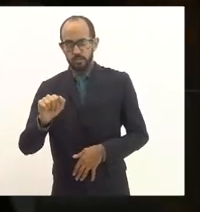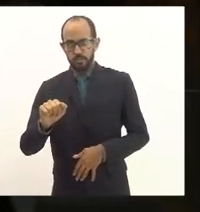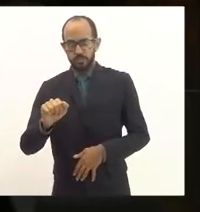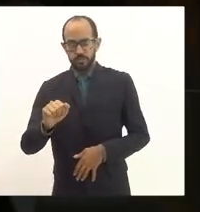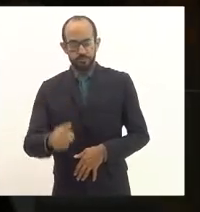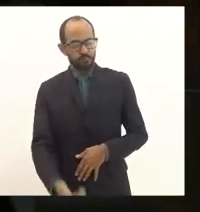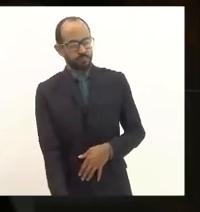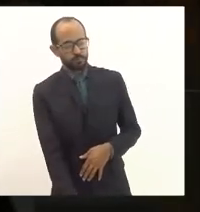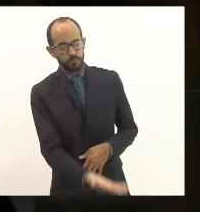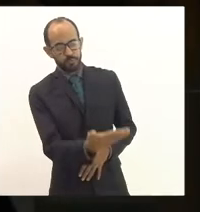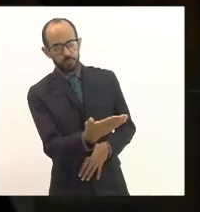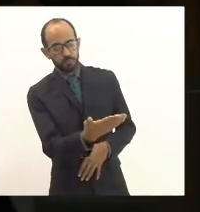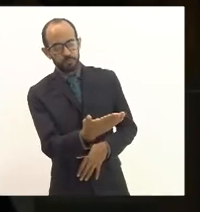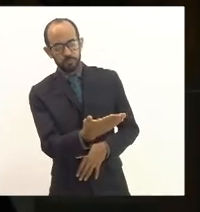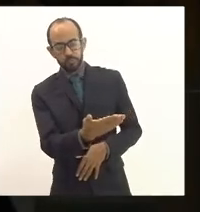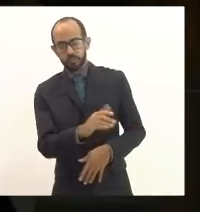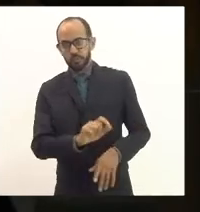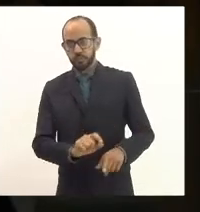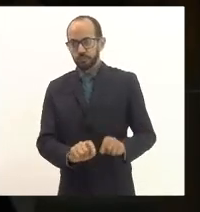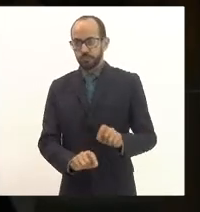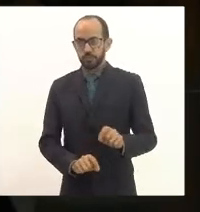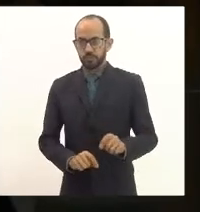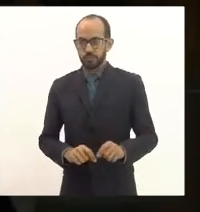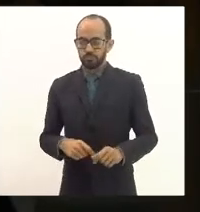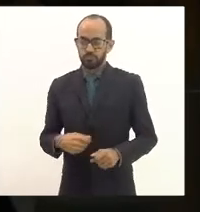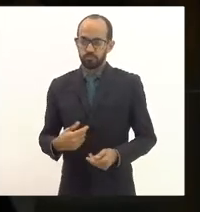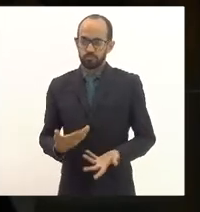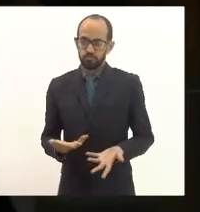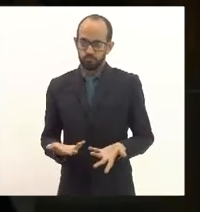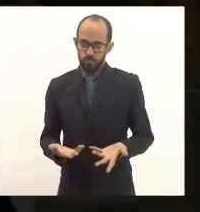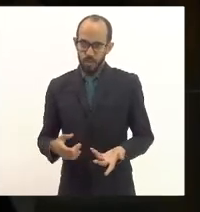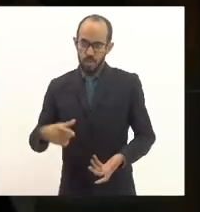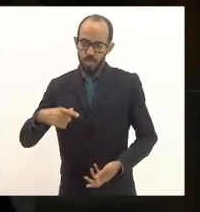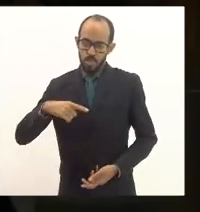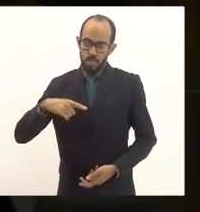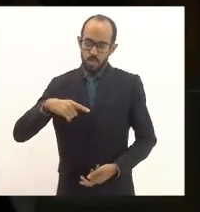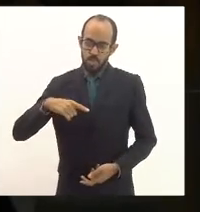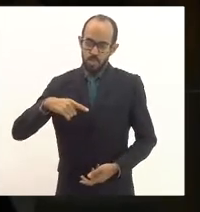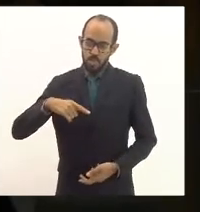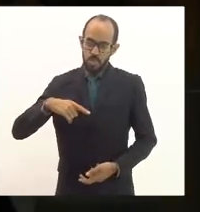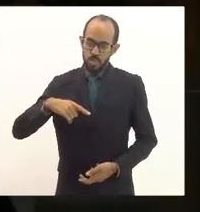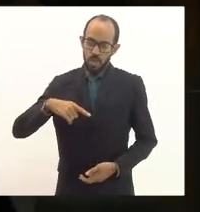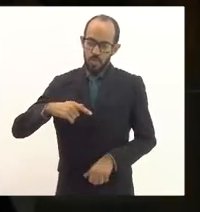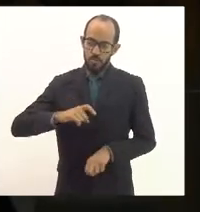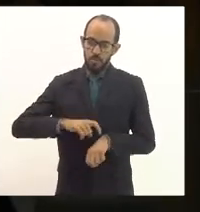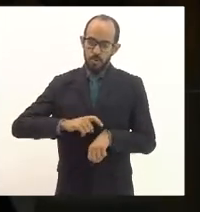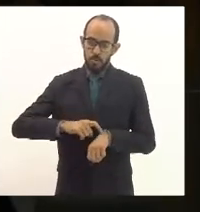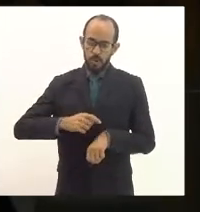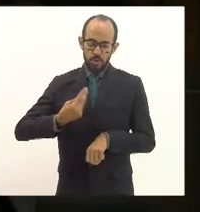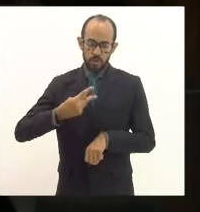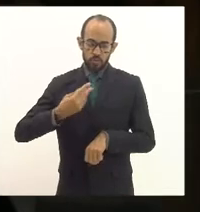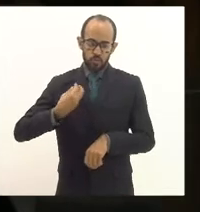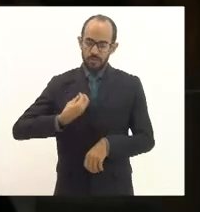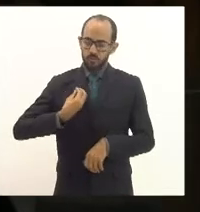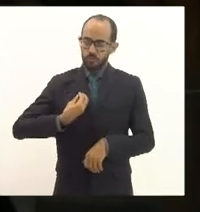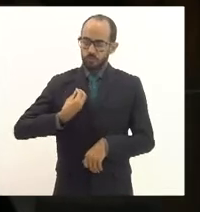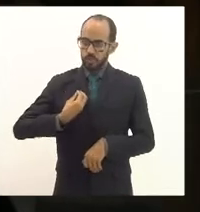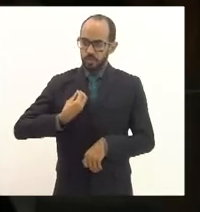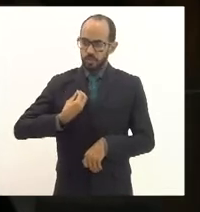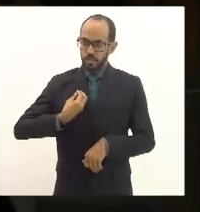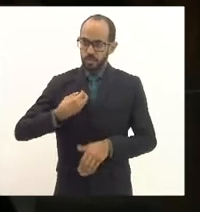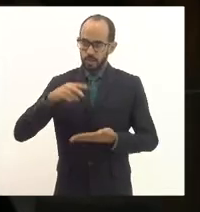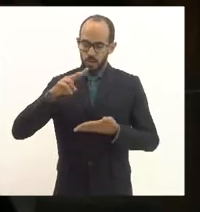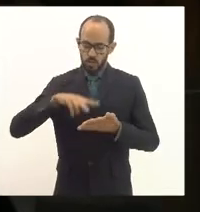Vossa Excelência teve uma passagem na sua vida, porque eu li nos